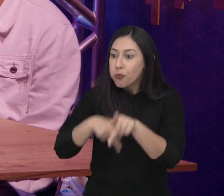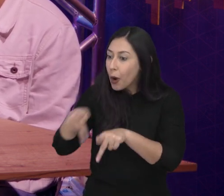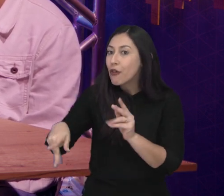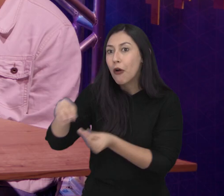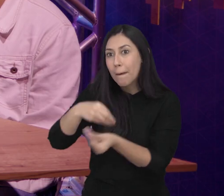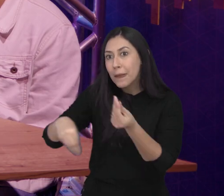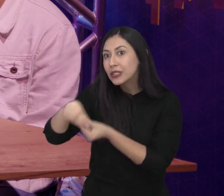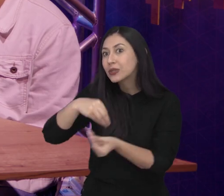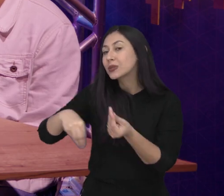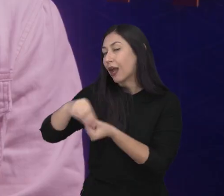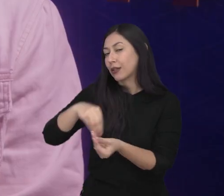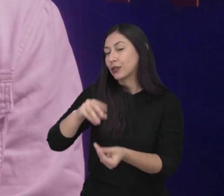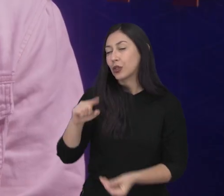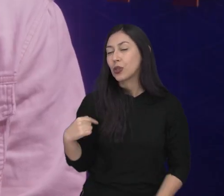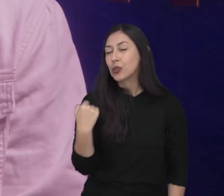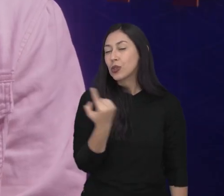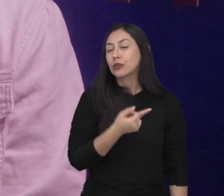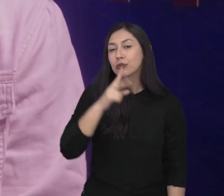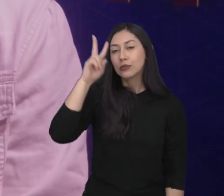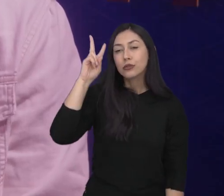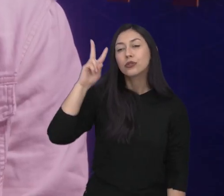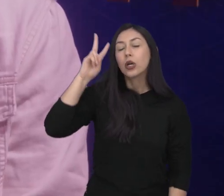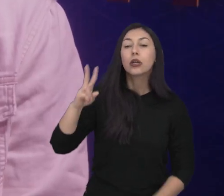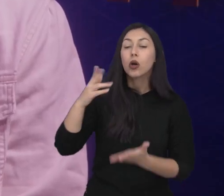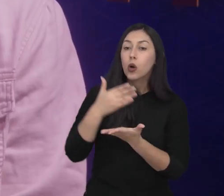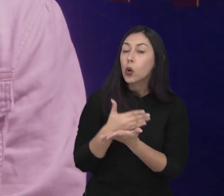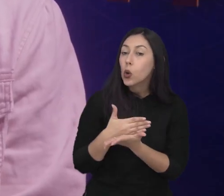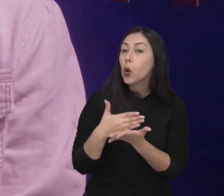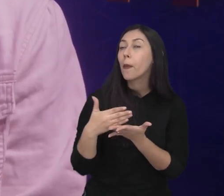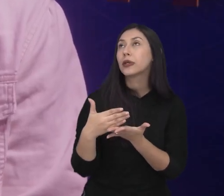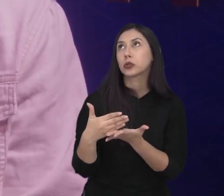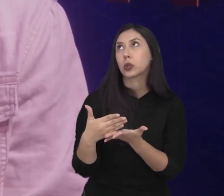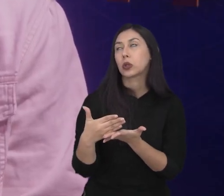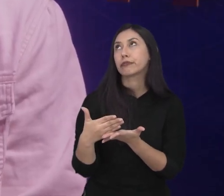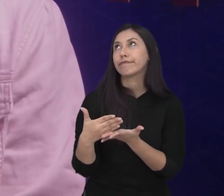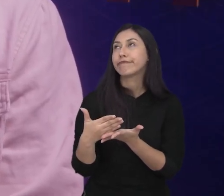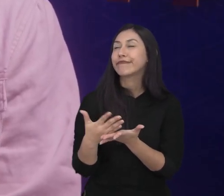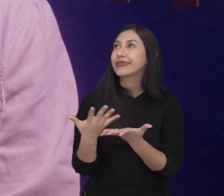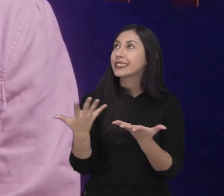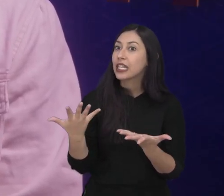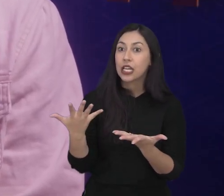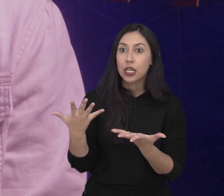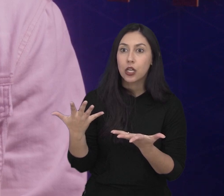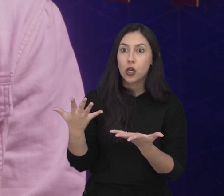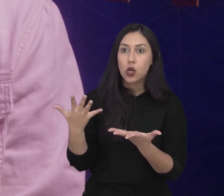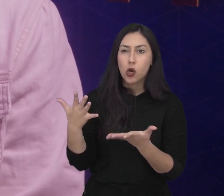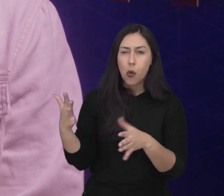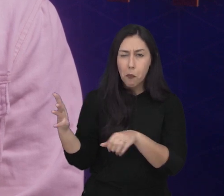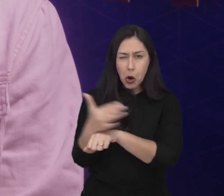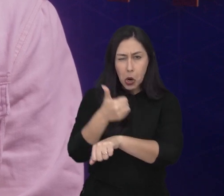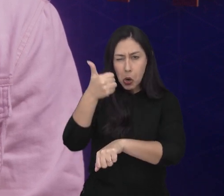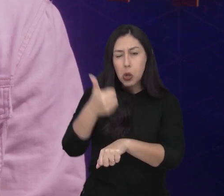O Brasil todo. A nossa história ela começou como uma colônia,